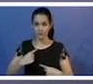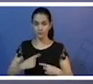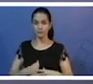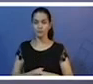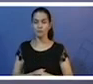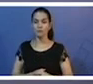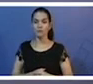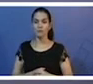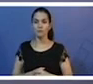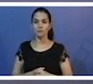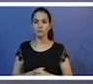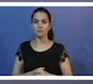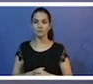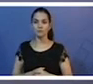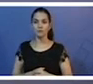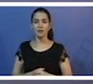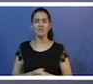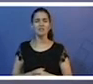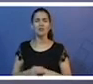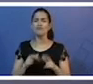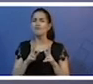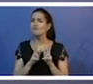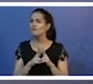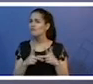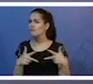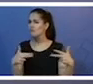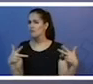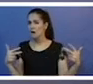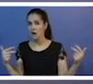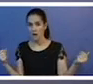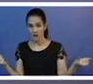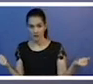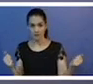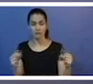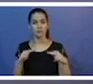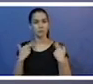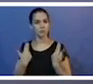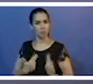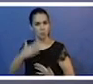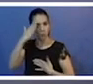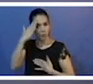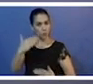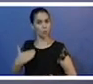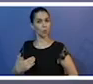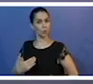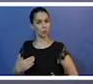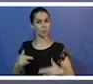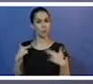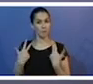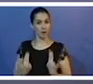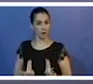funções são imensas, né? Não são poucas, são várias. A gente vai falar só algumas delas.